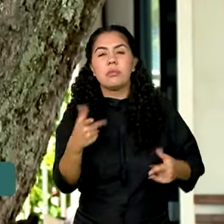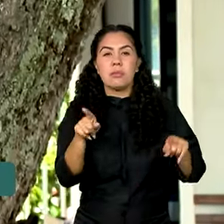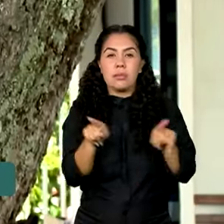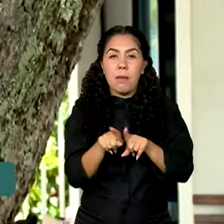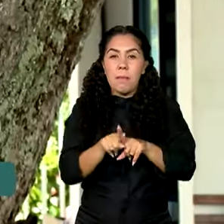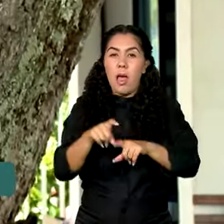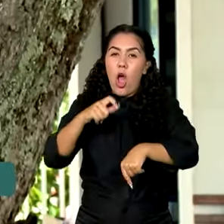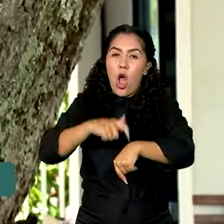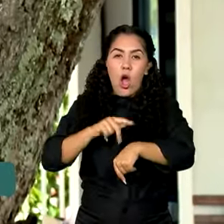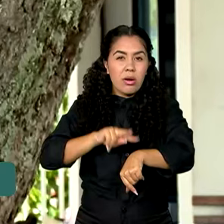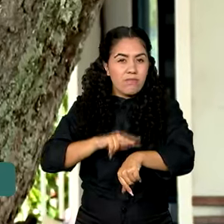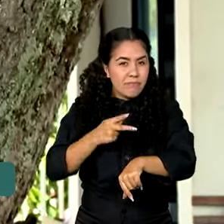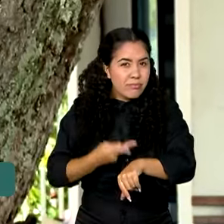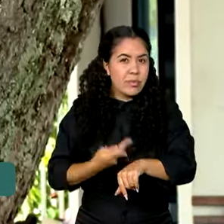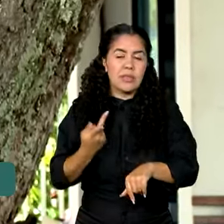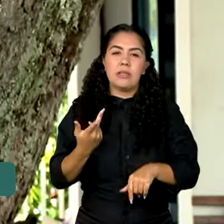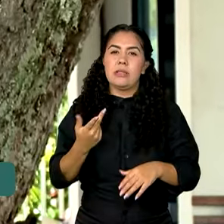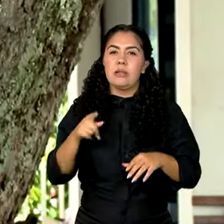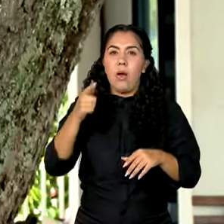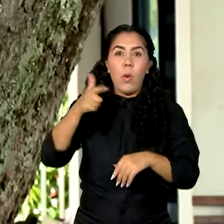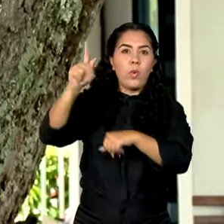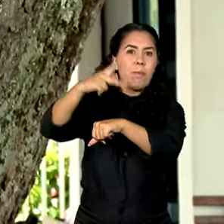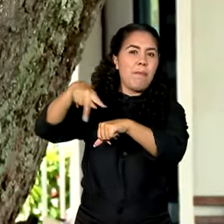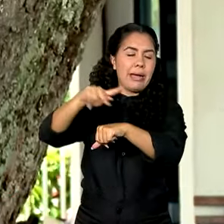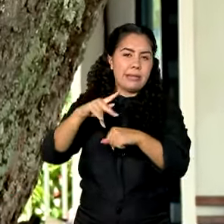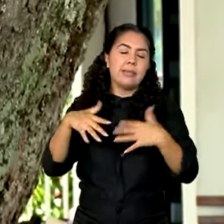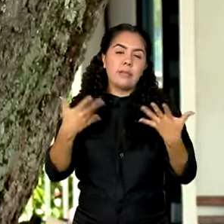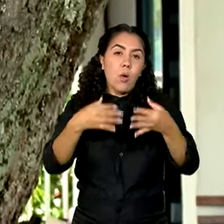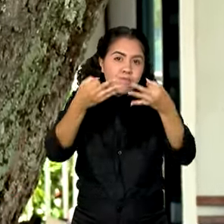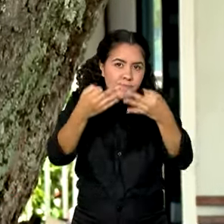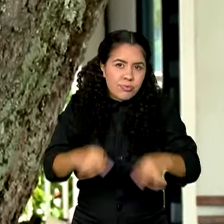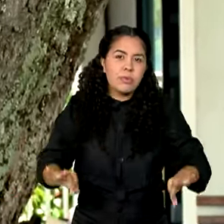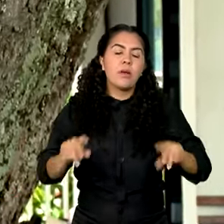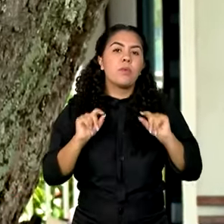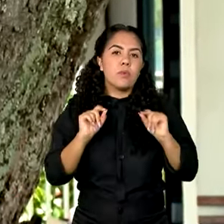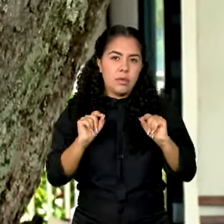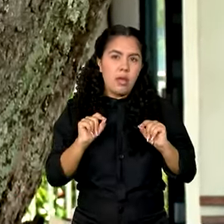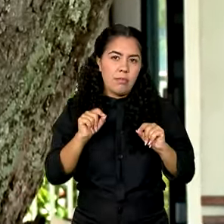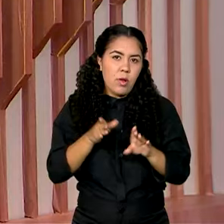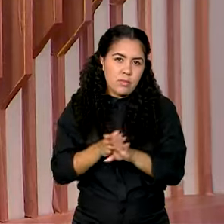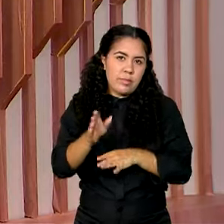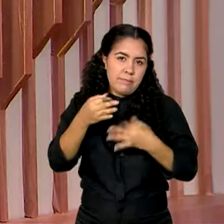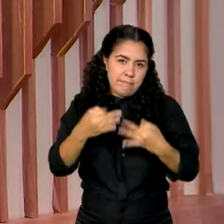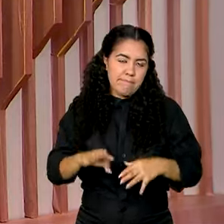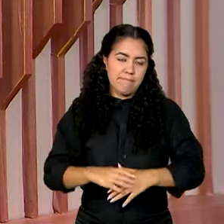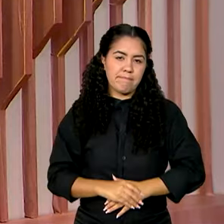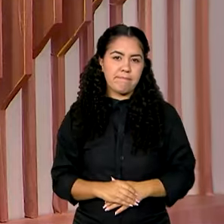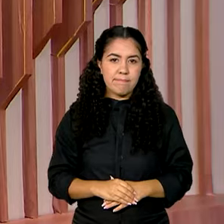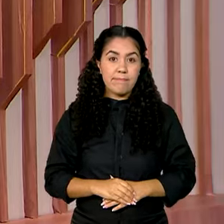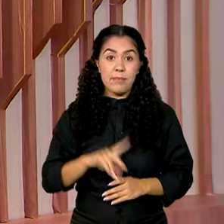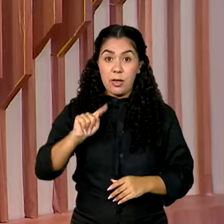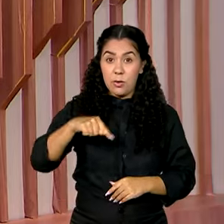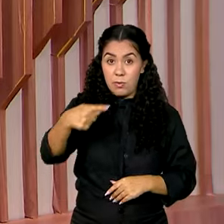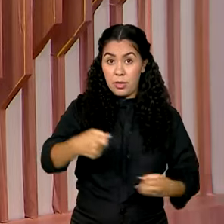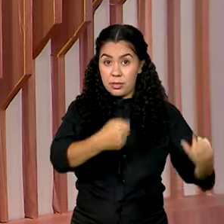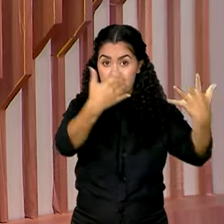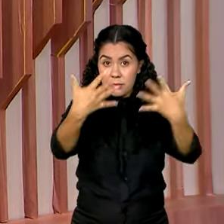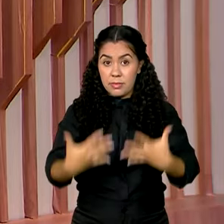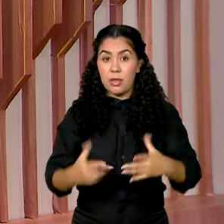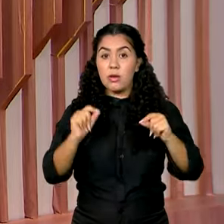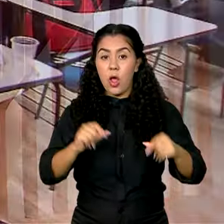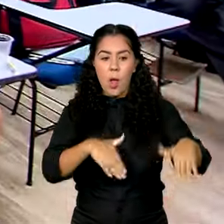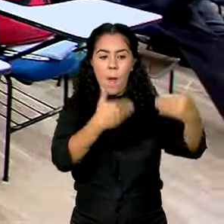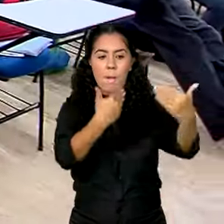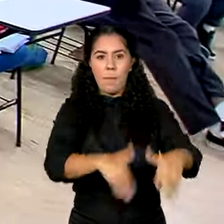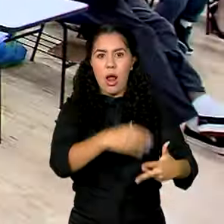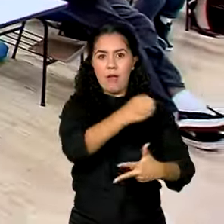fuso horário, em outro país, então observação correta em situações como essa. Veja a seguir, provas do